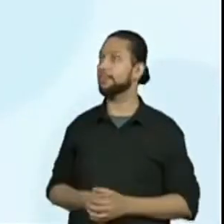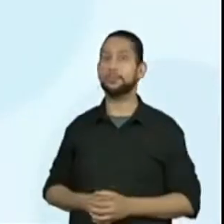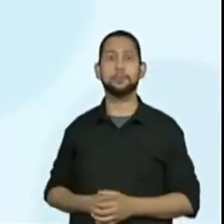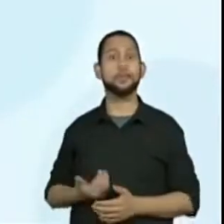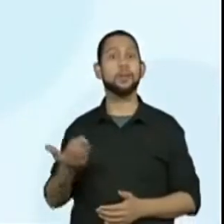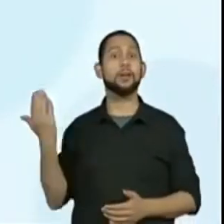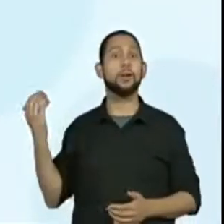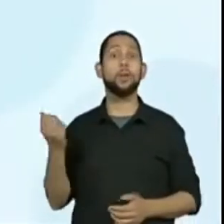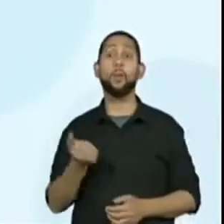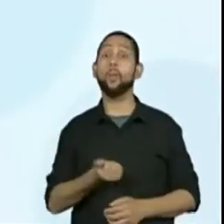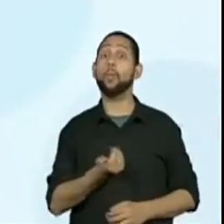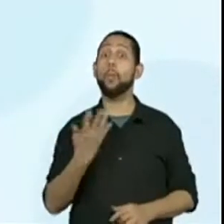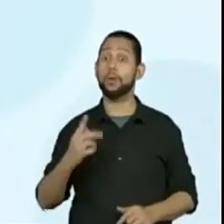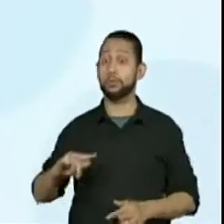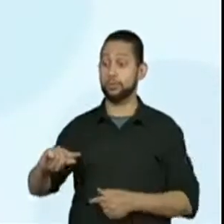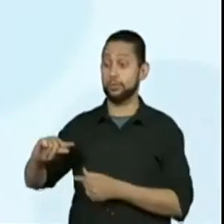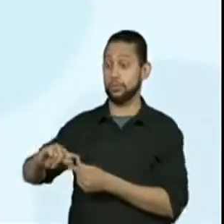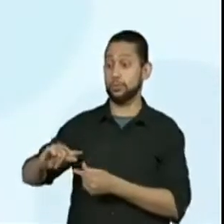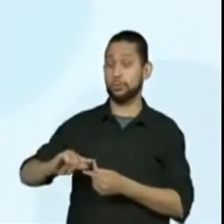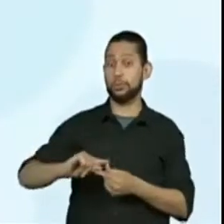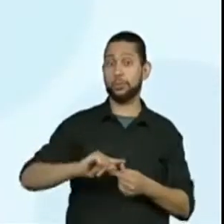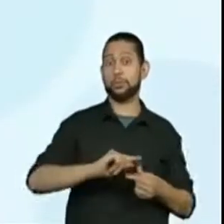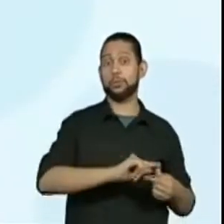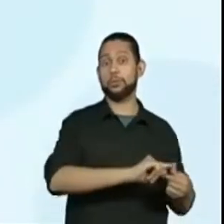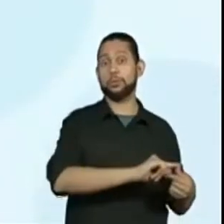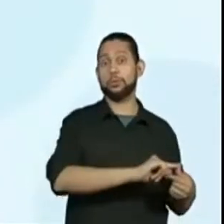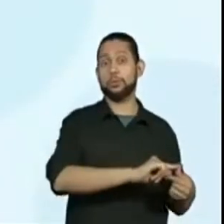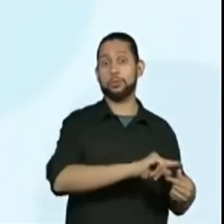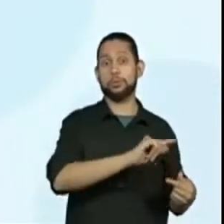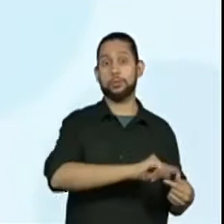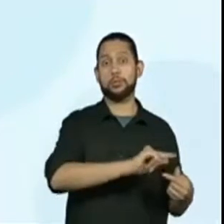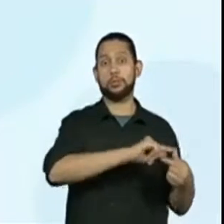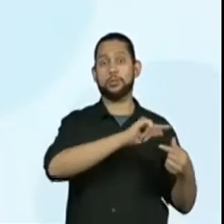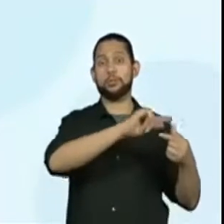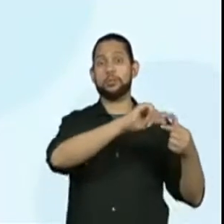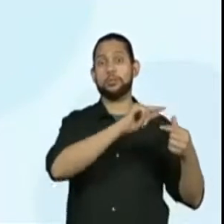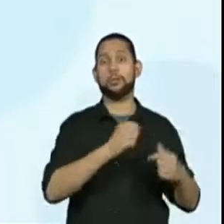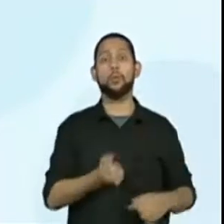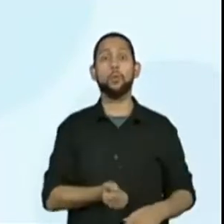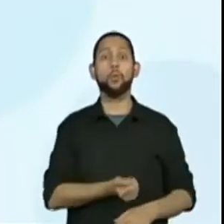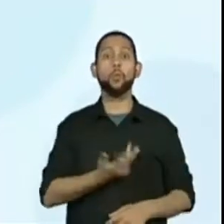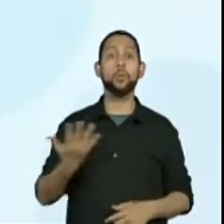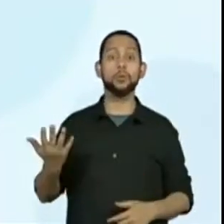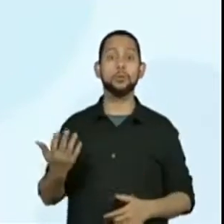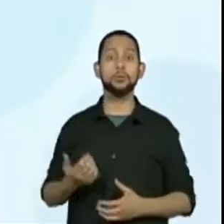Quantos quadradinhos o ônibus vai ocupar nessa malha quadriculada?